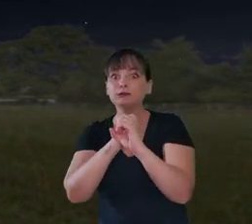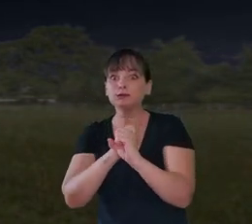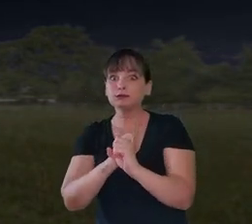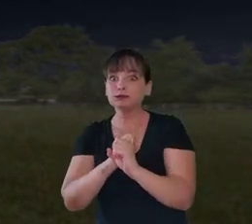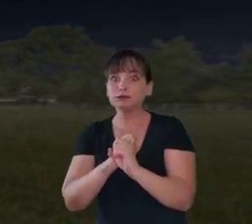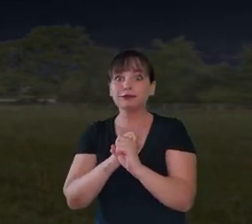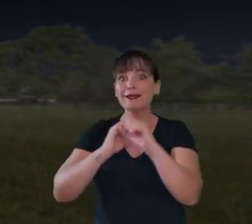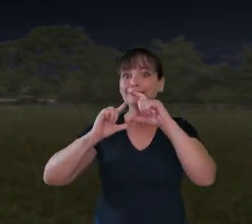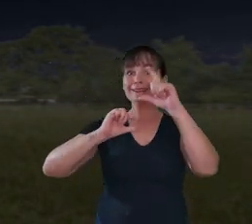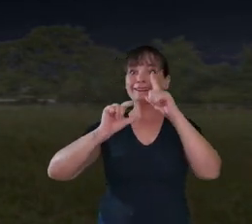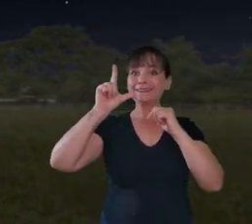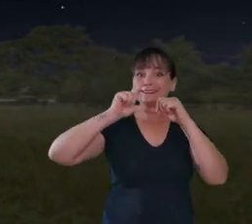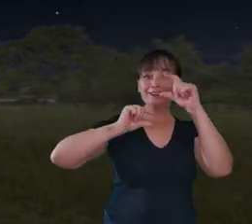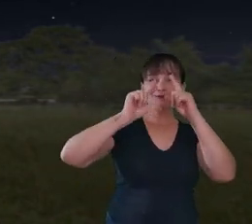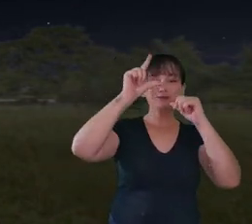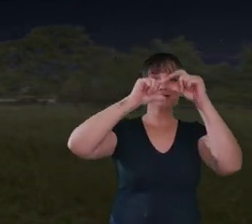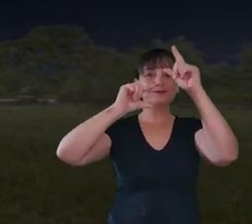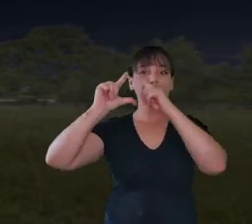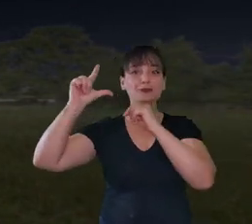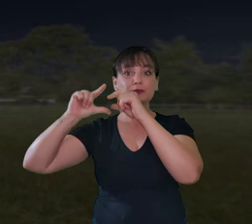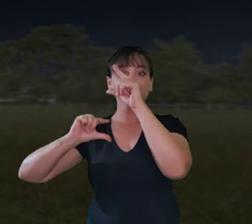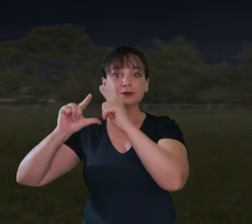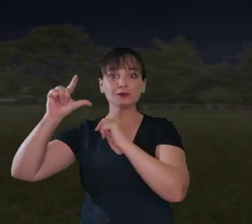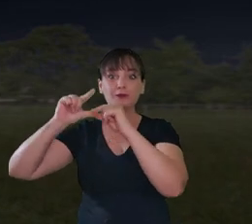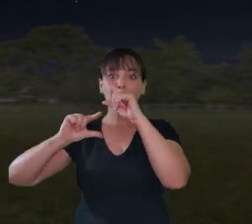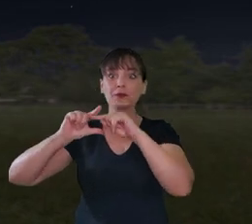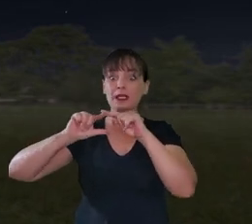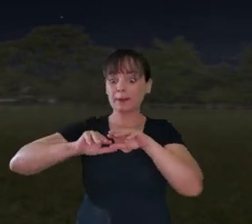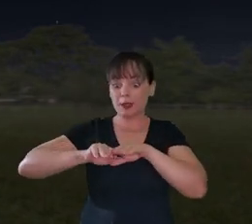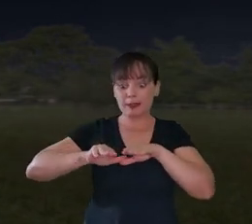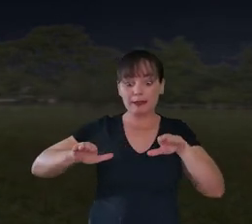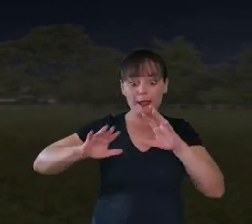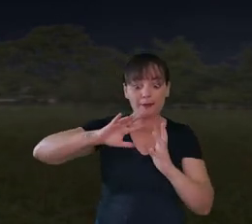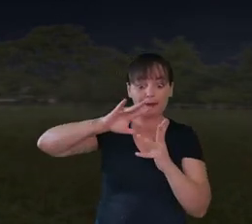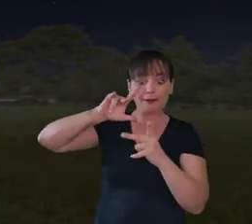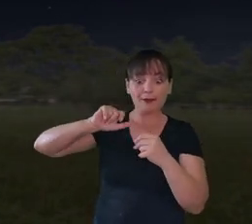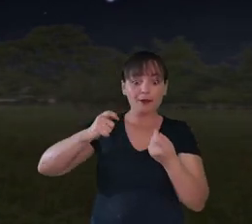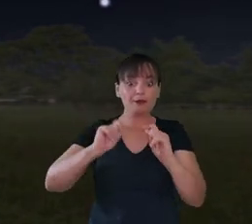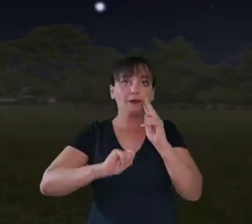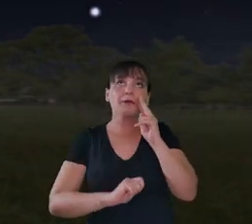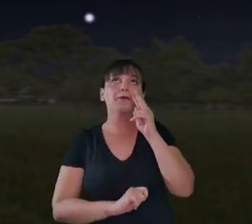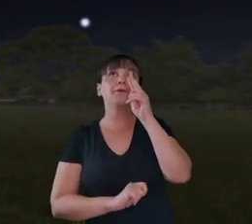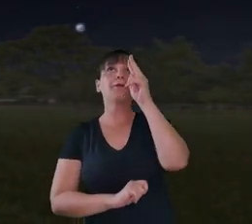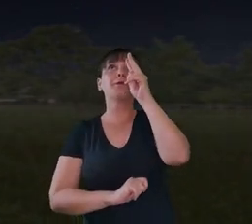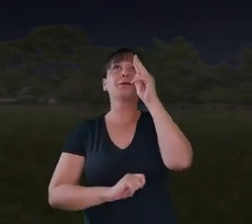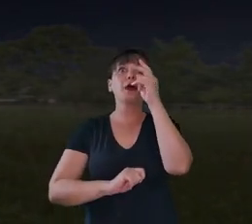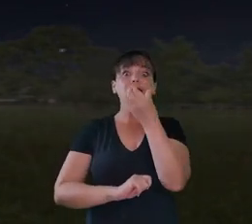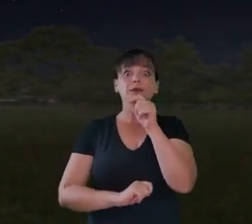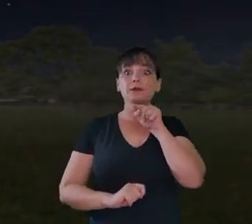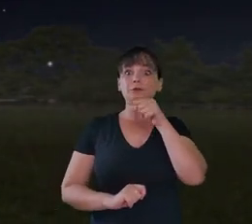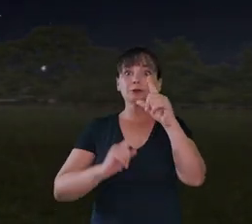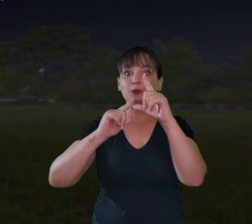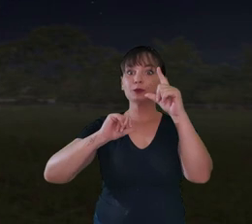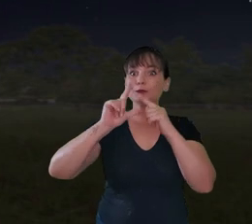que mais estrelas vão aparecendo. A partir da superfície da Terra, a gente consegue ver cerca de 6 mil estrelas com os